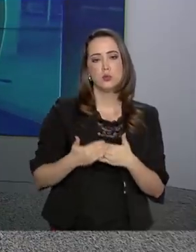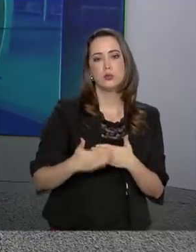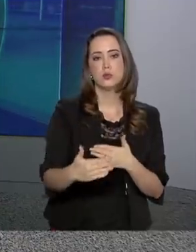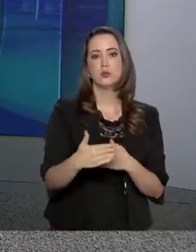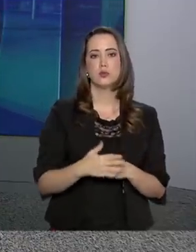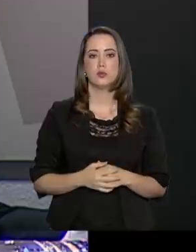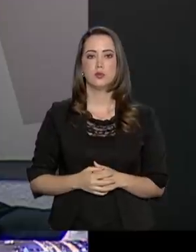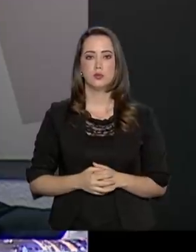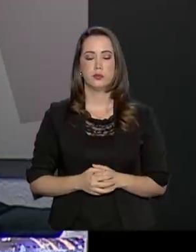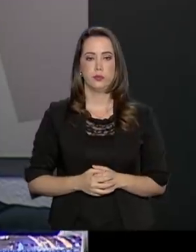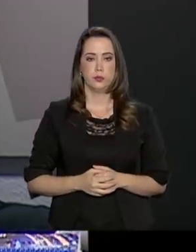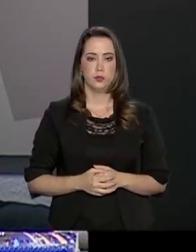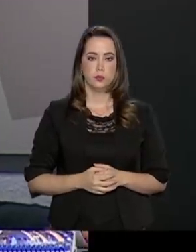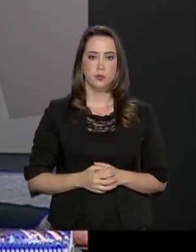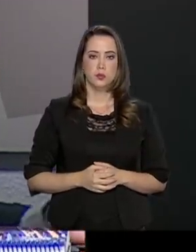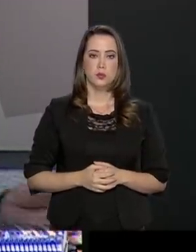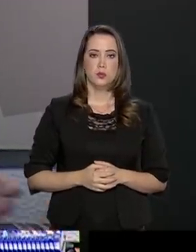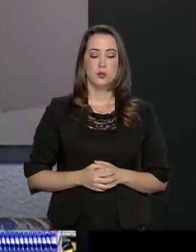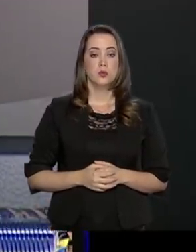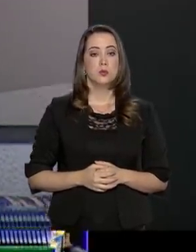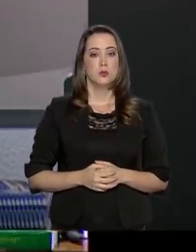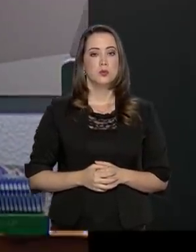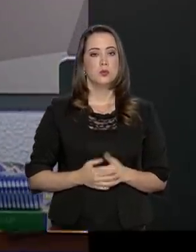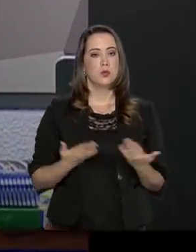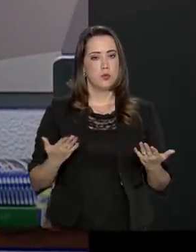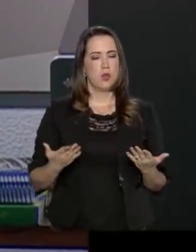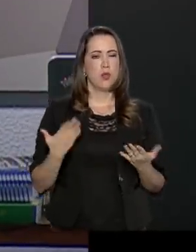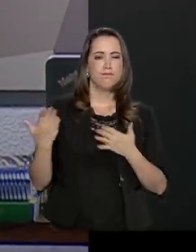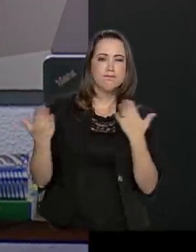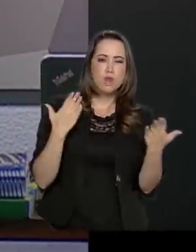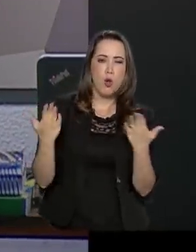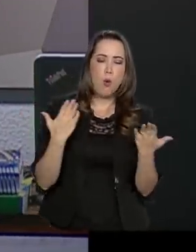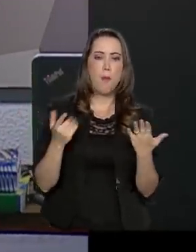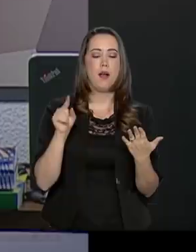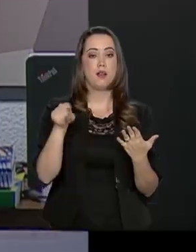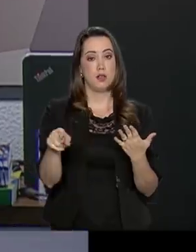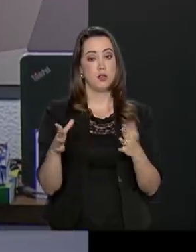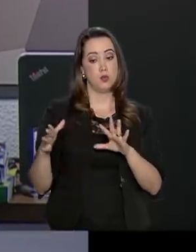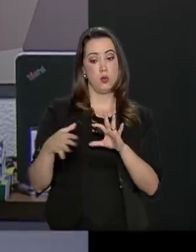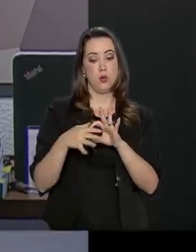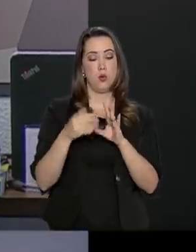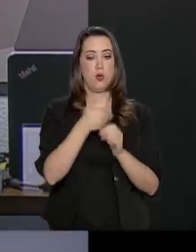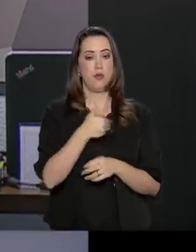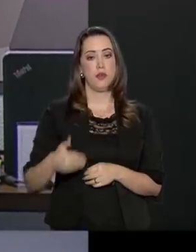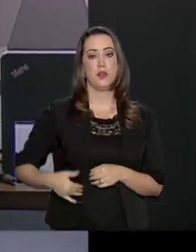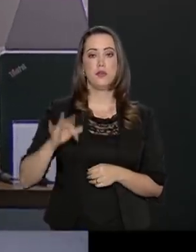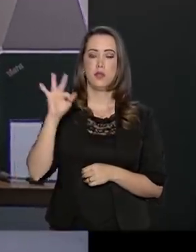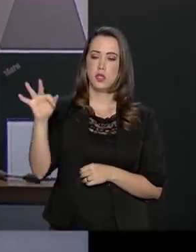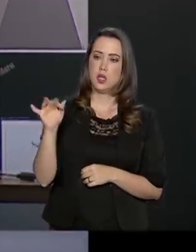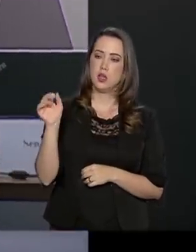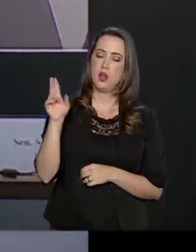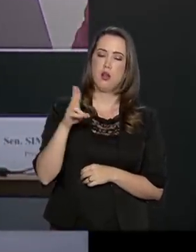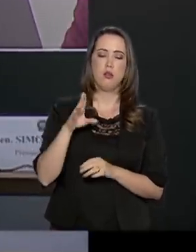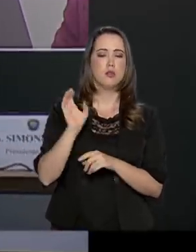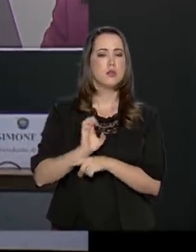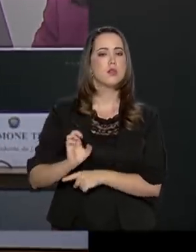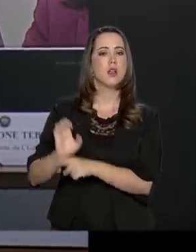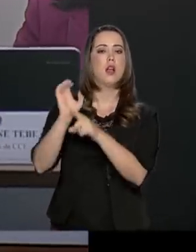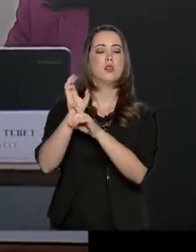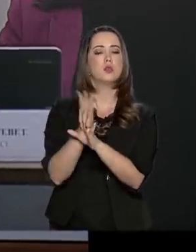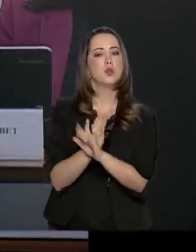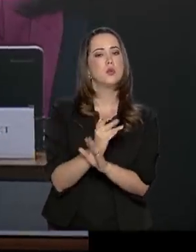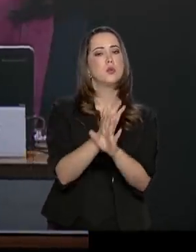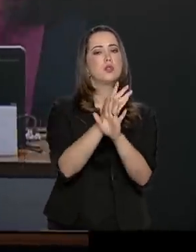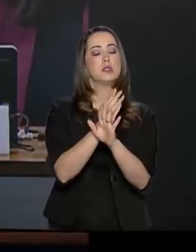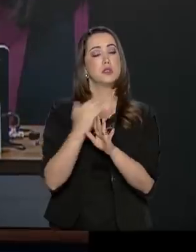partida. É fazer uma espécie de convênio entre a União, Estado e o município com